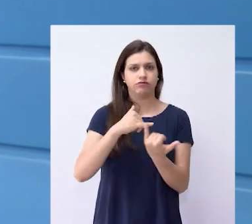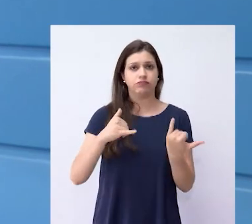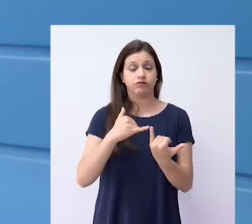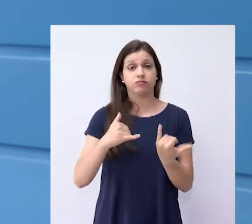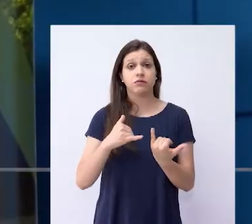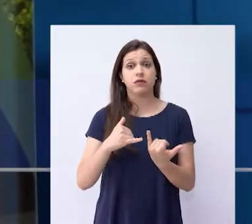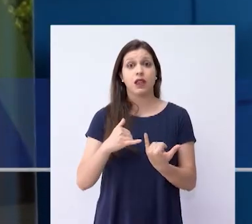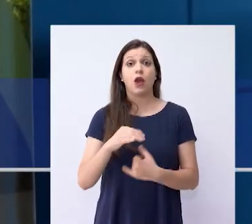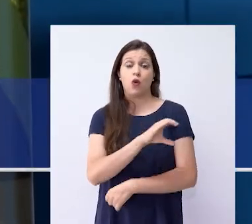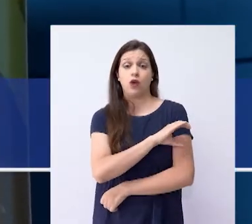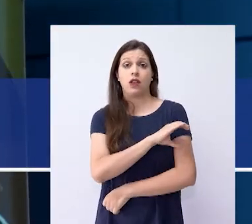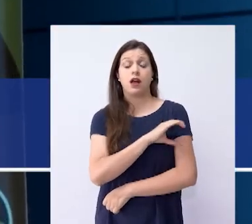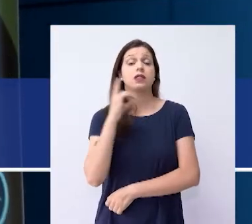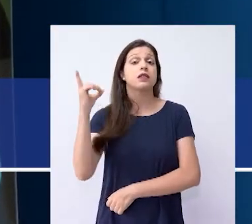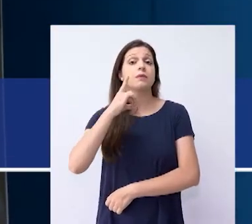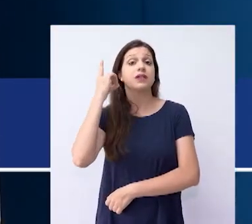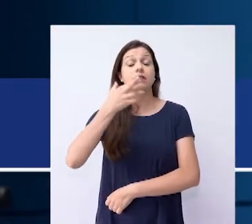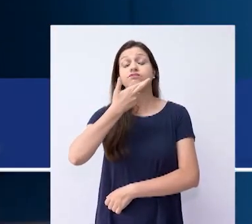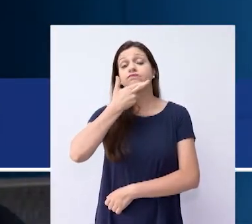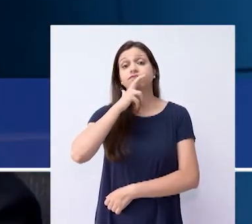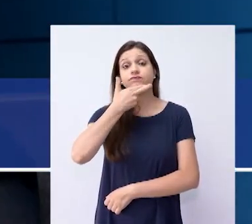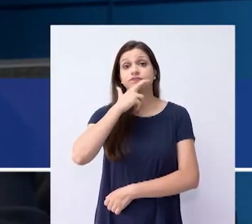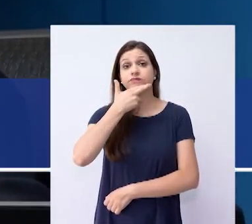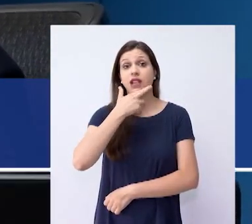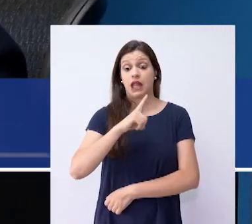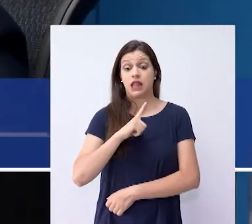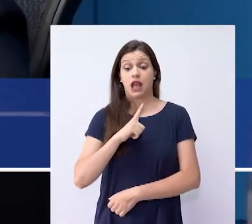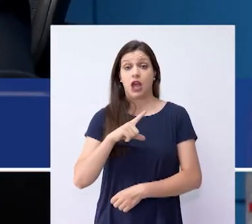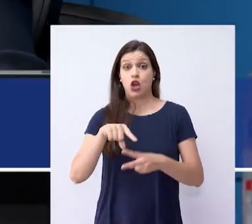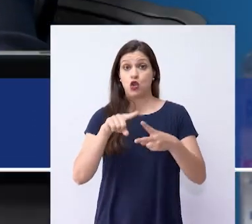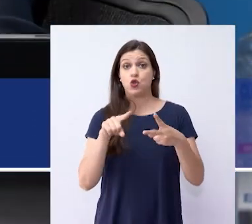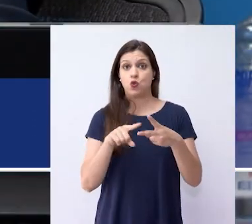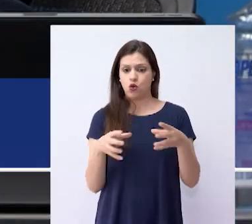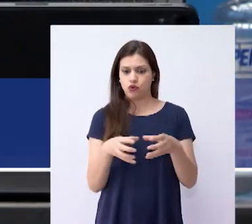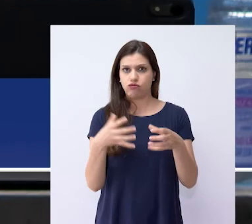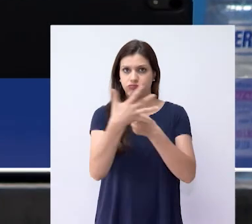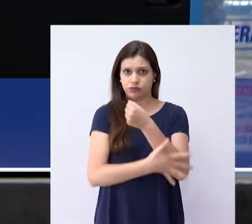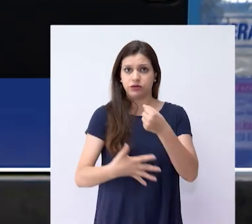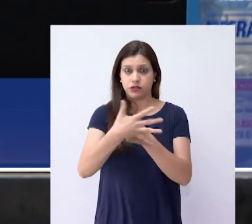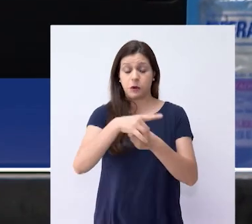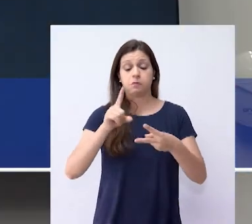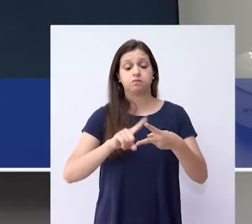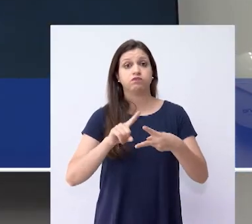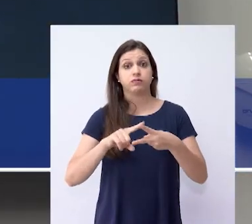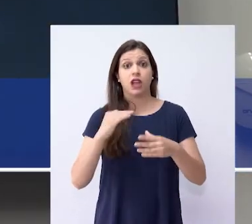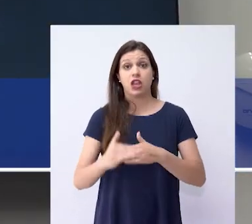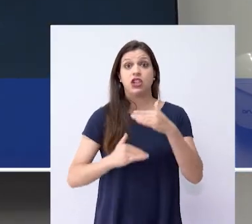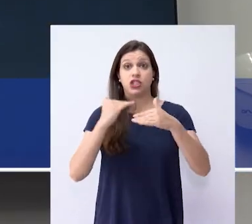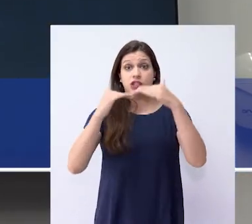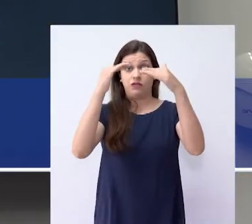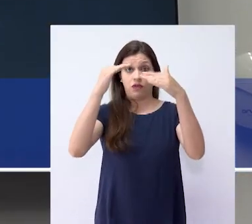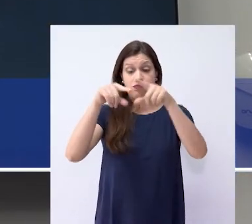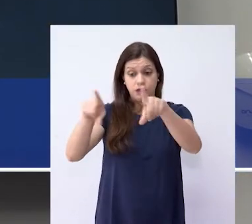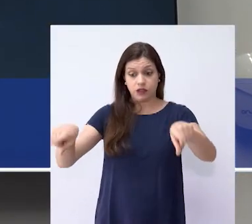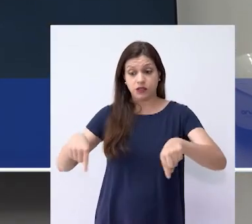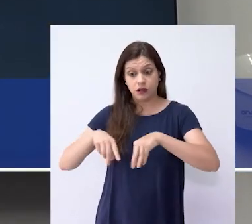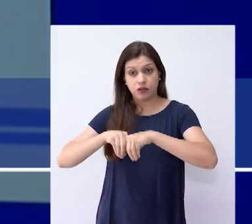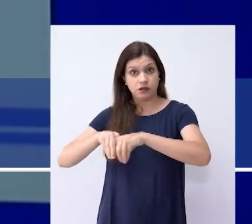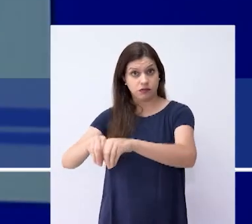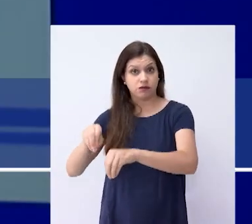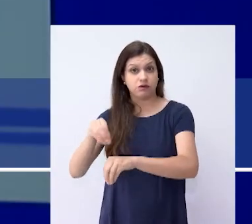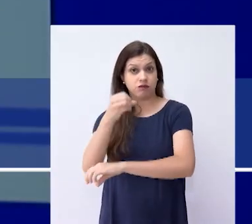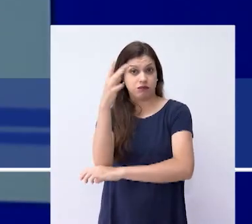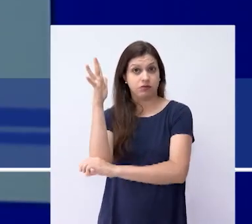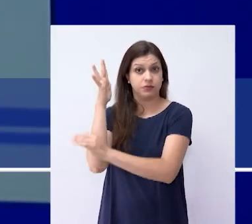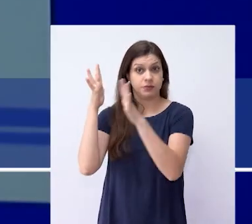Renato Câmara. O deputado coordena duas frentes parlamentares que atuam diretamente neste assunto: a de desenvolvimento das unidades de